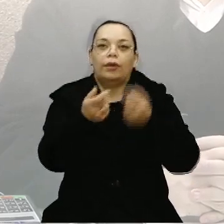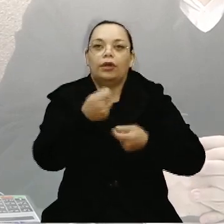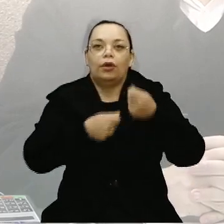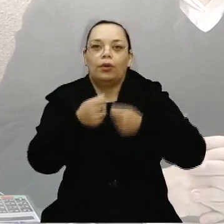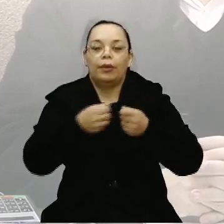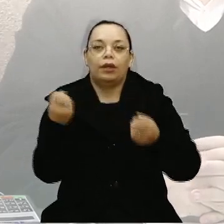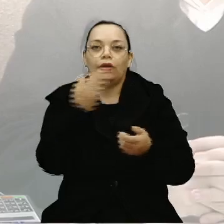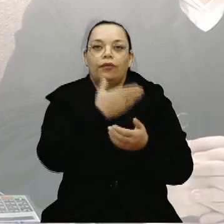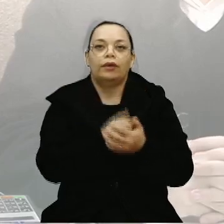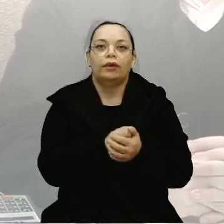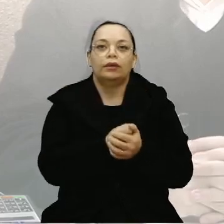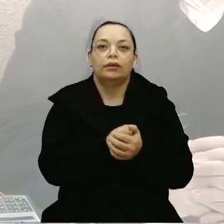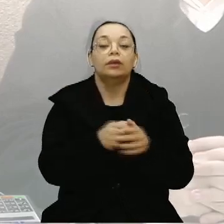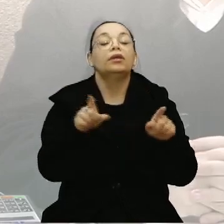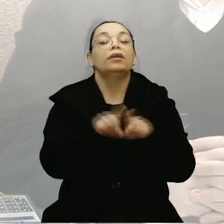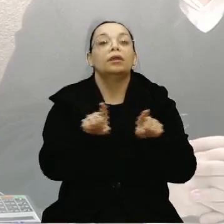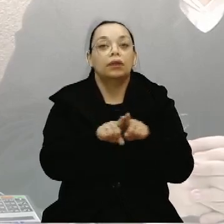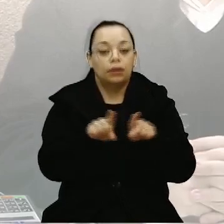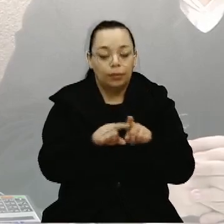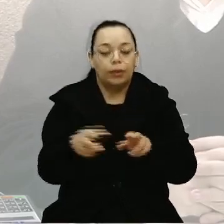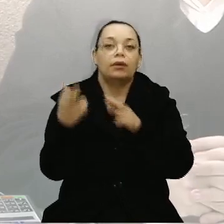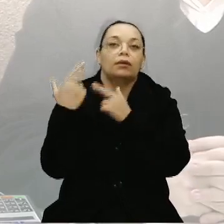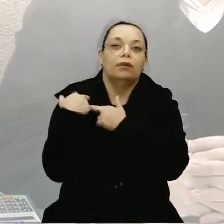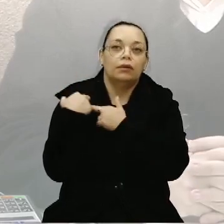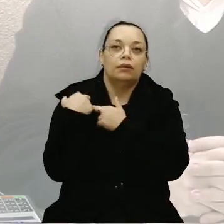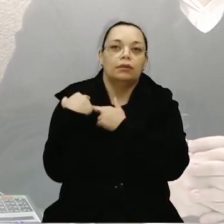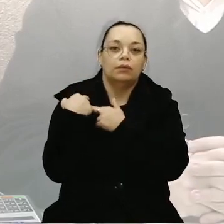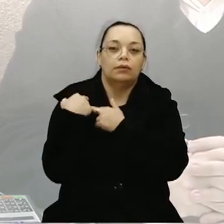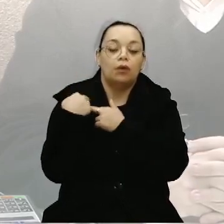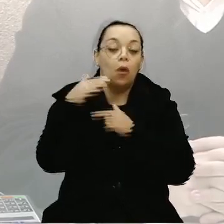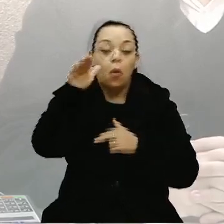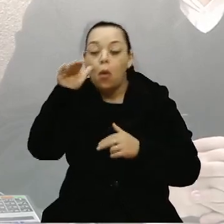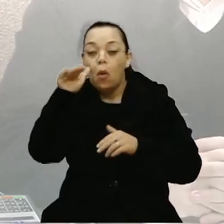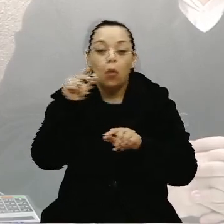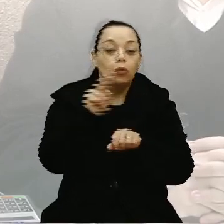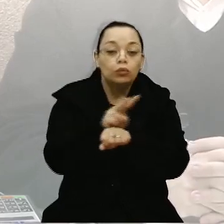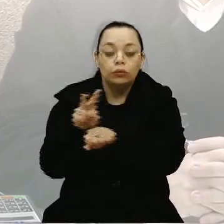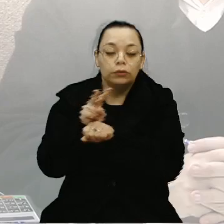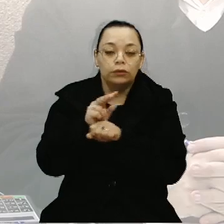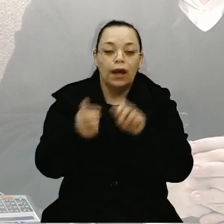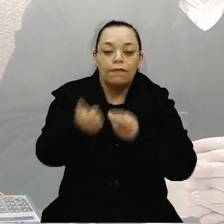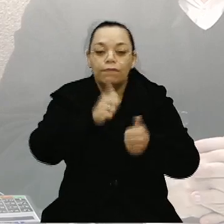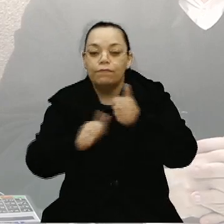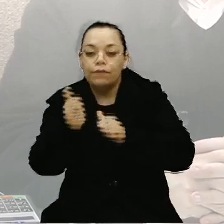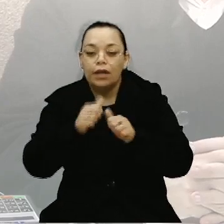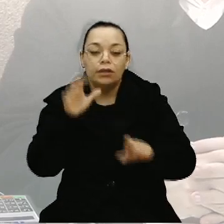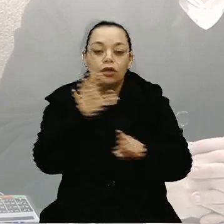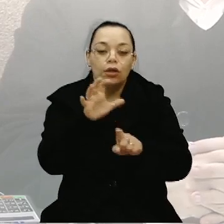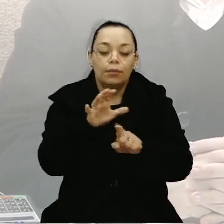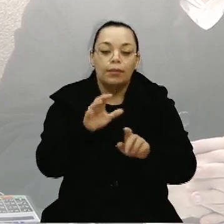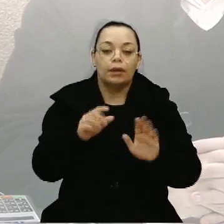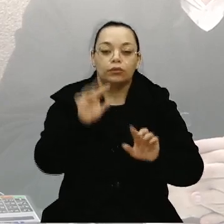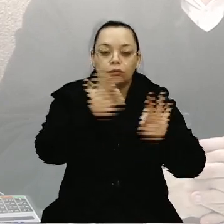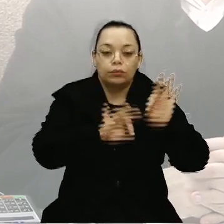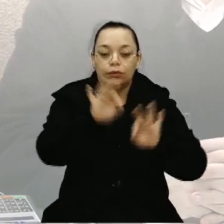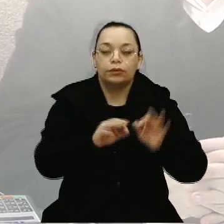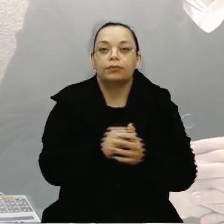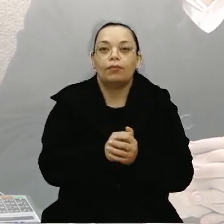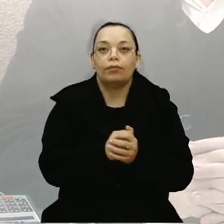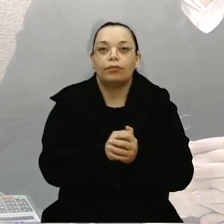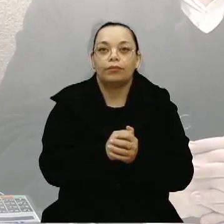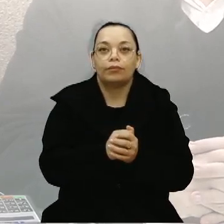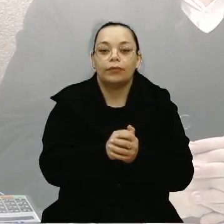e Inovação, que também será responsável pelo monitoramento e avaliação dos impactos do projeto, como o número